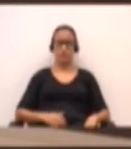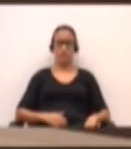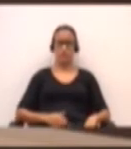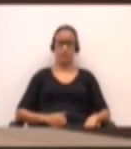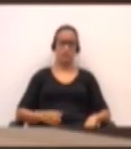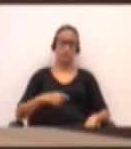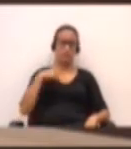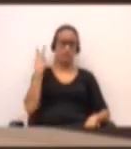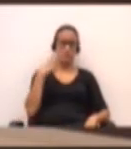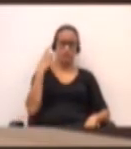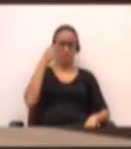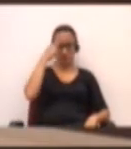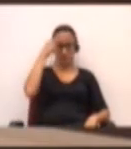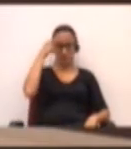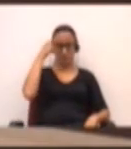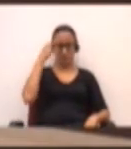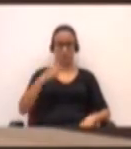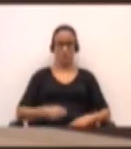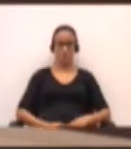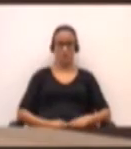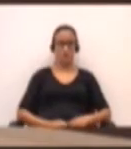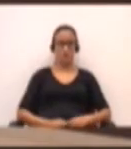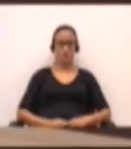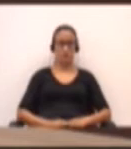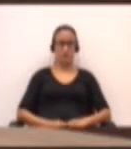O vereador Wilson Cerqueira está com a palavra.